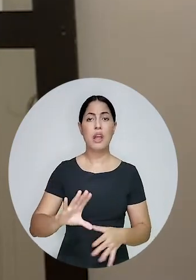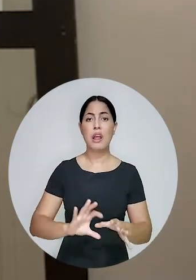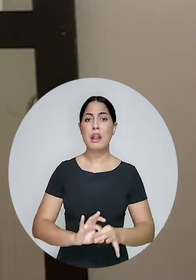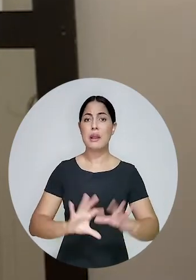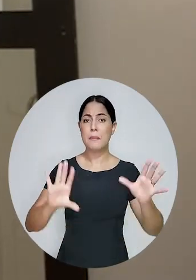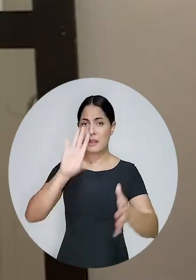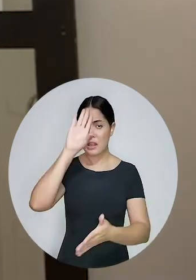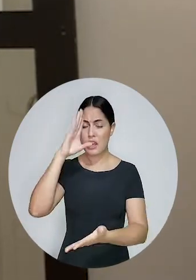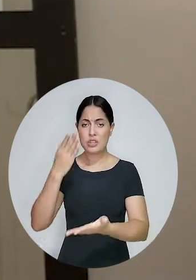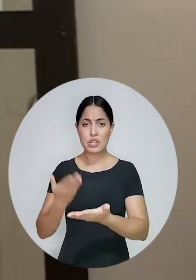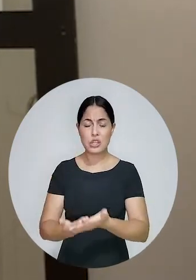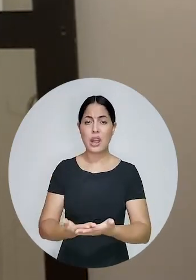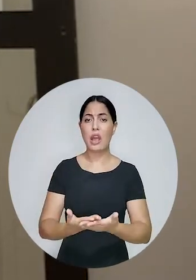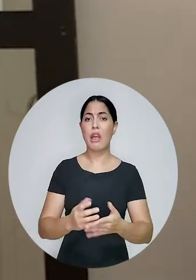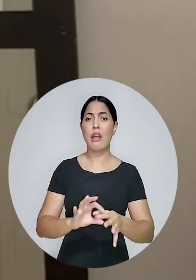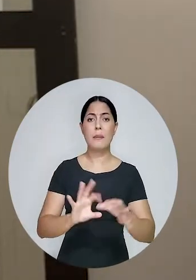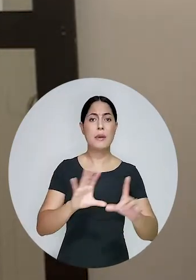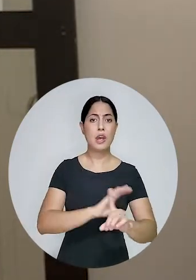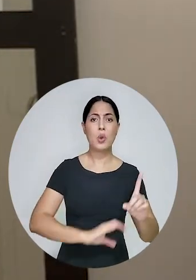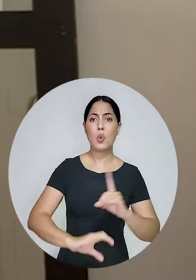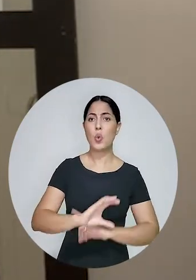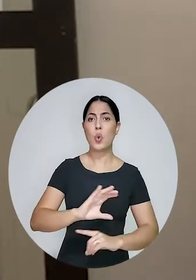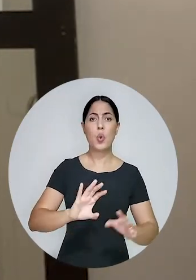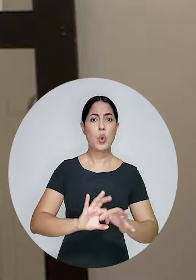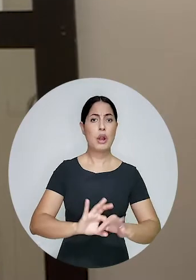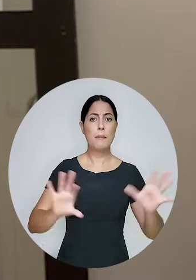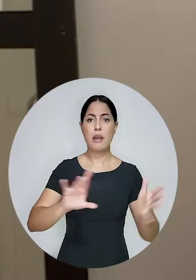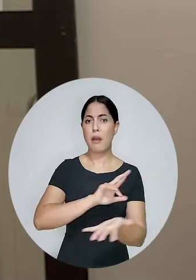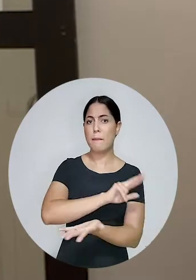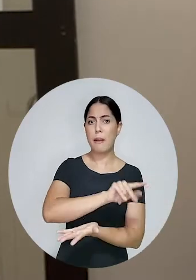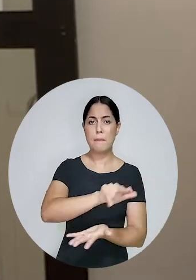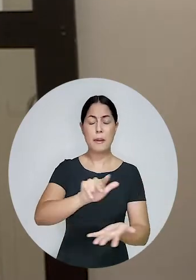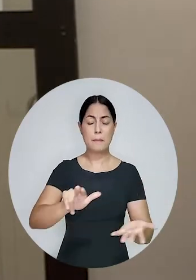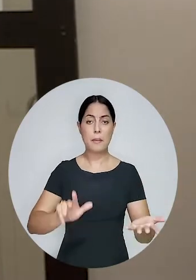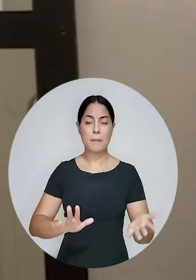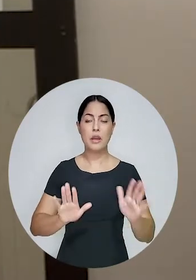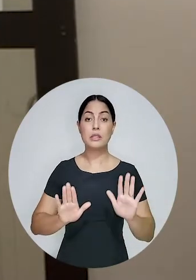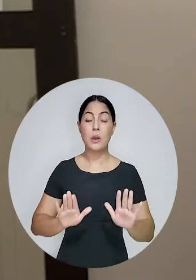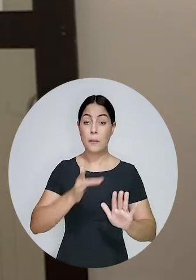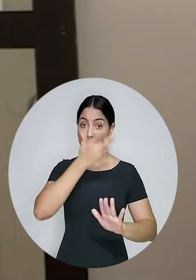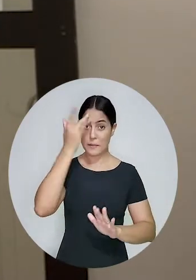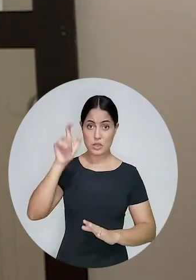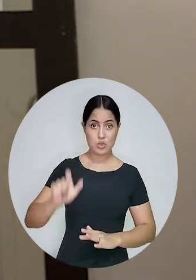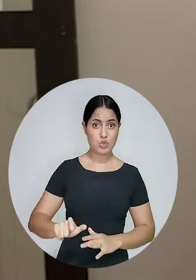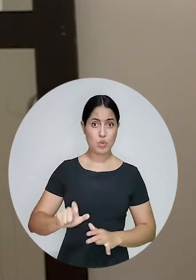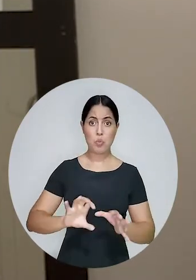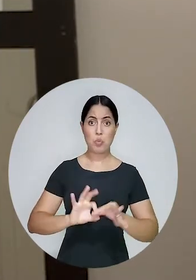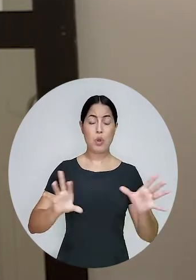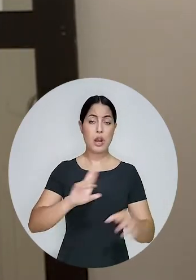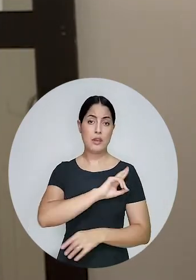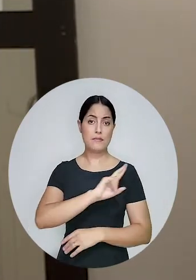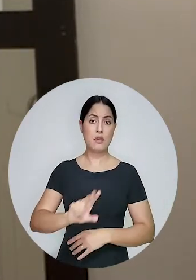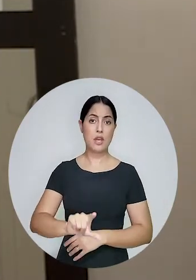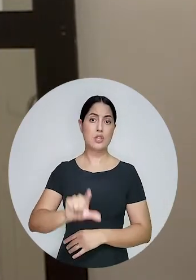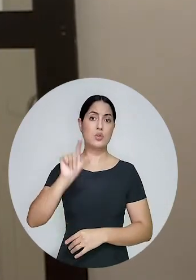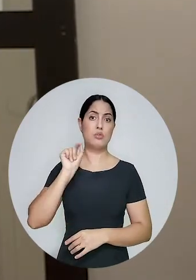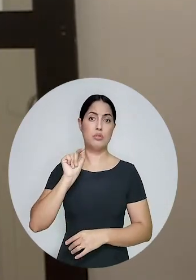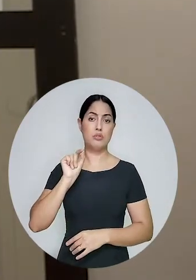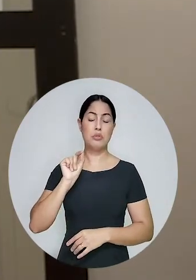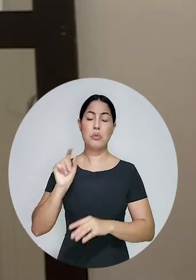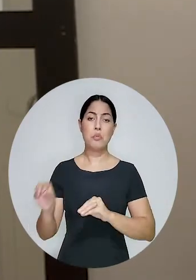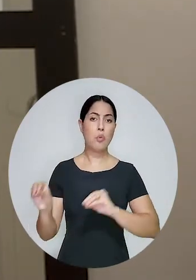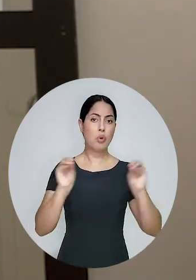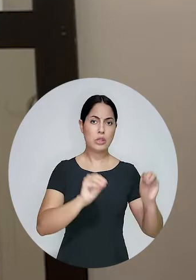todos somos iguais e que é livre a liberdade de crença e culto. Isso significa que você pode escolher